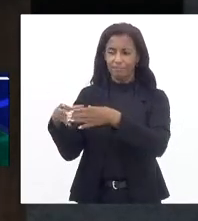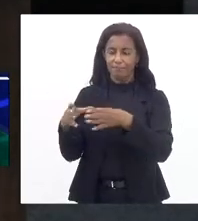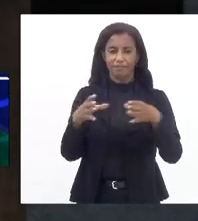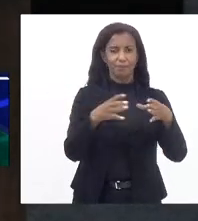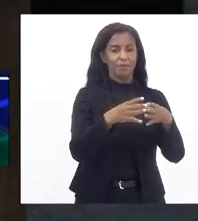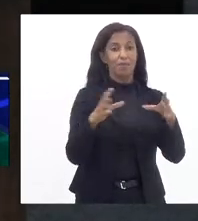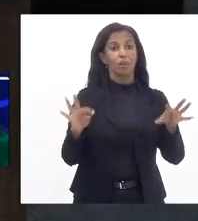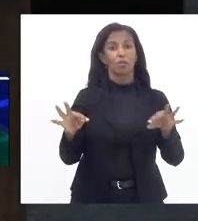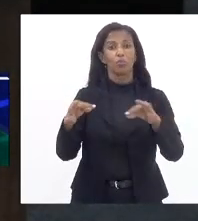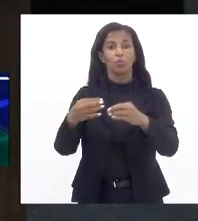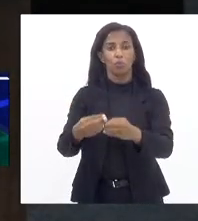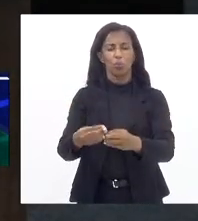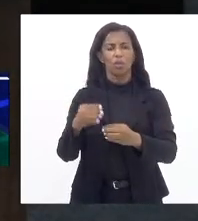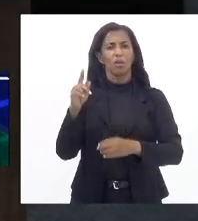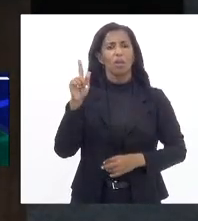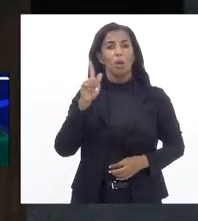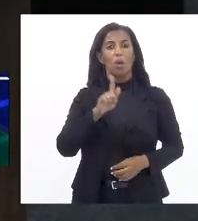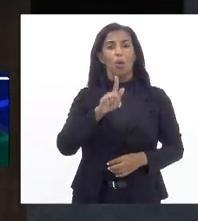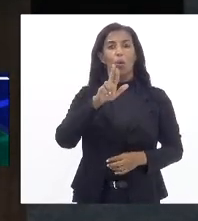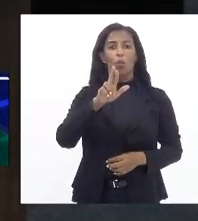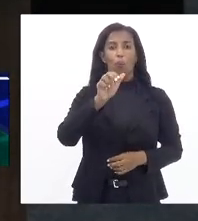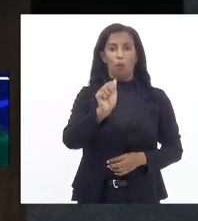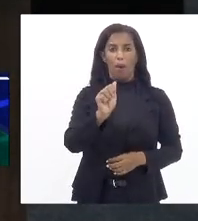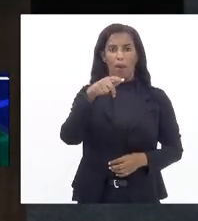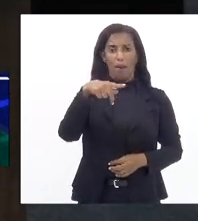de Guapimirim.